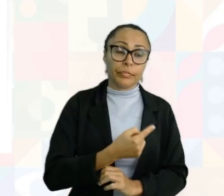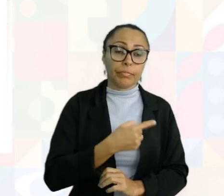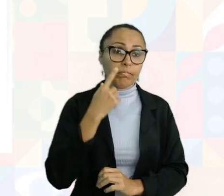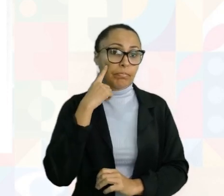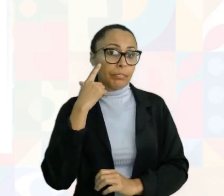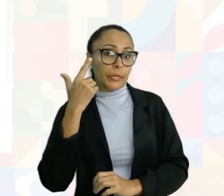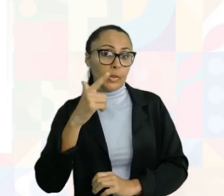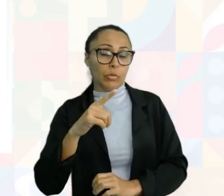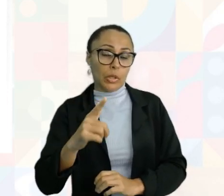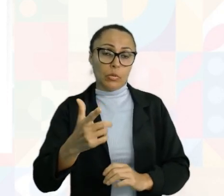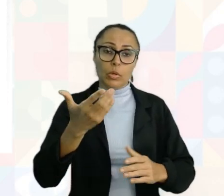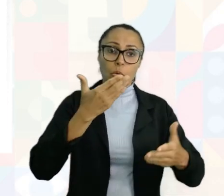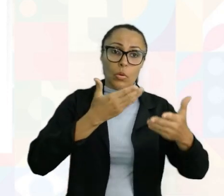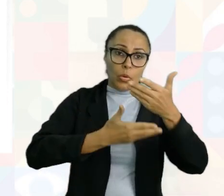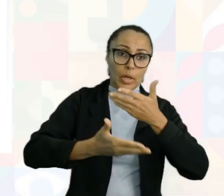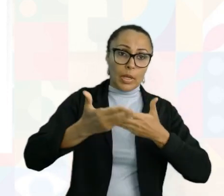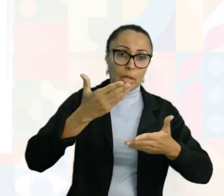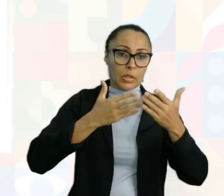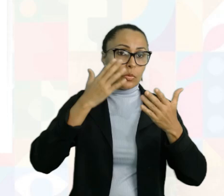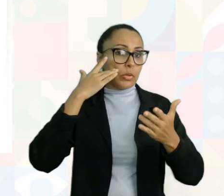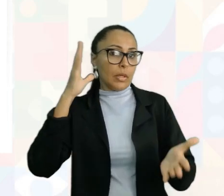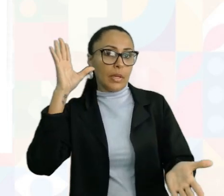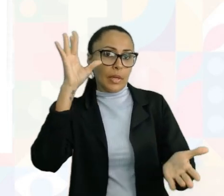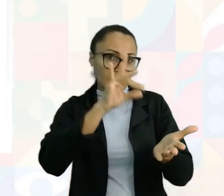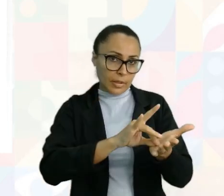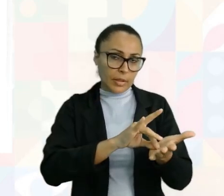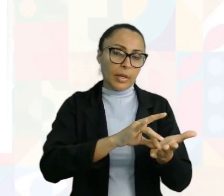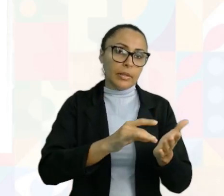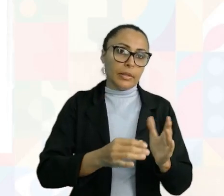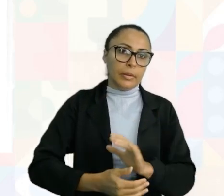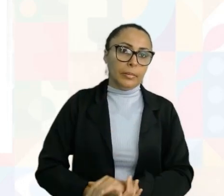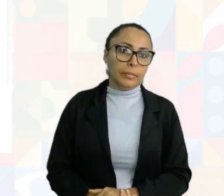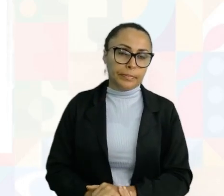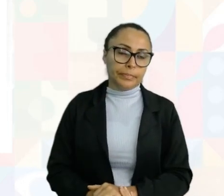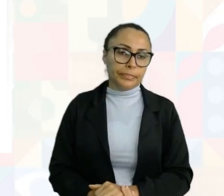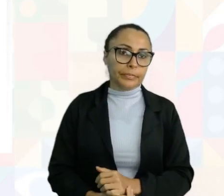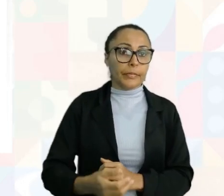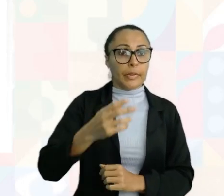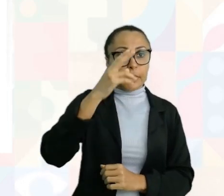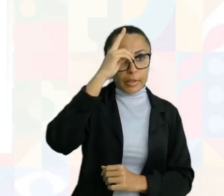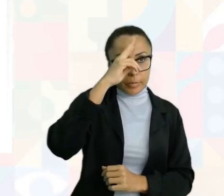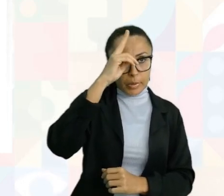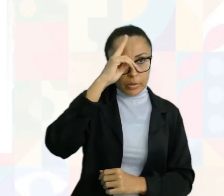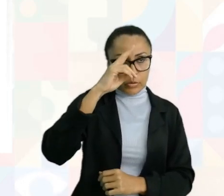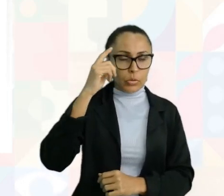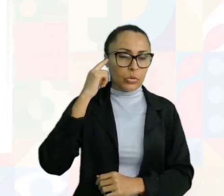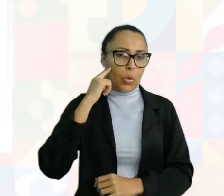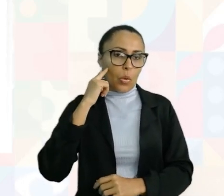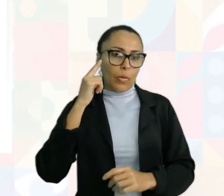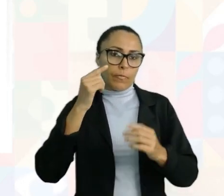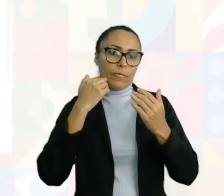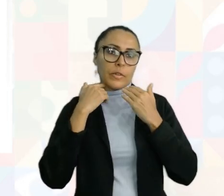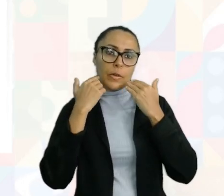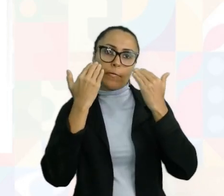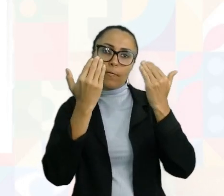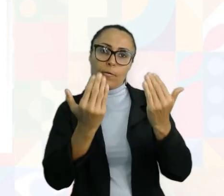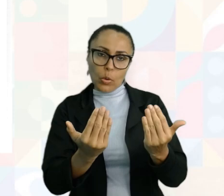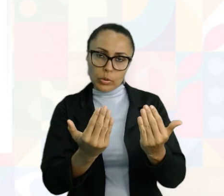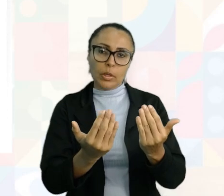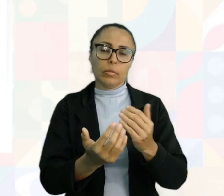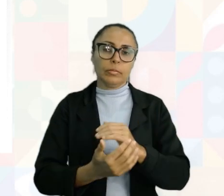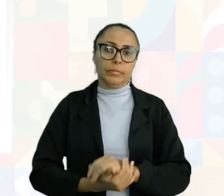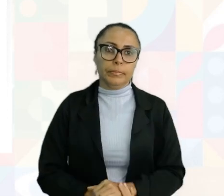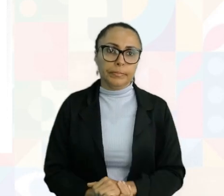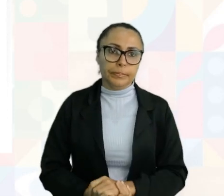uma correlação de realidade entre todos os lados. Lembrando, só a vista frontal está em verdadeira grandeza.